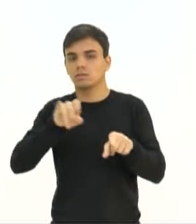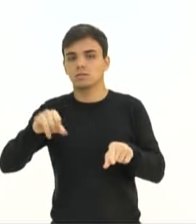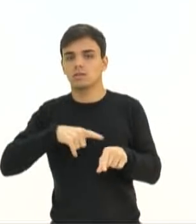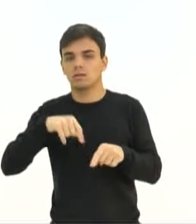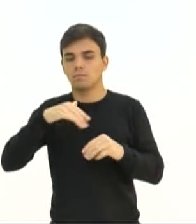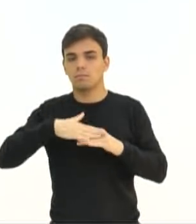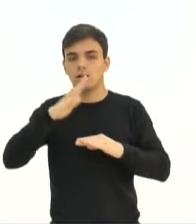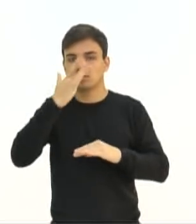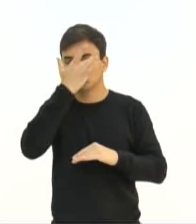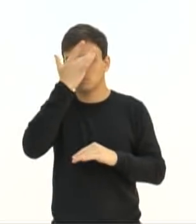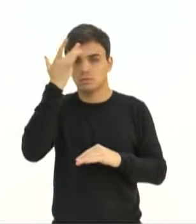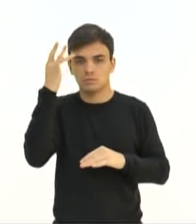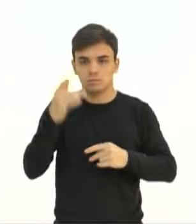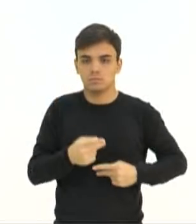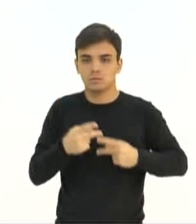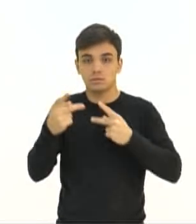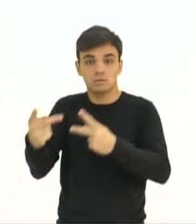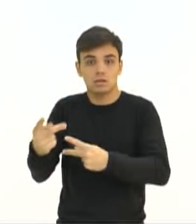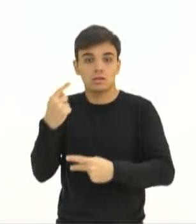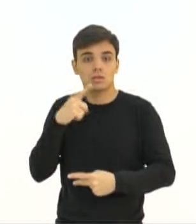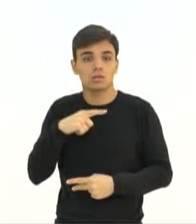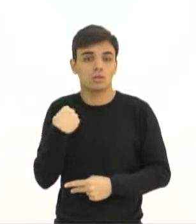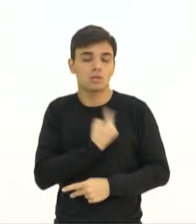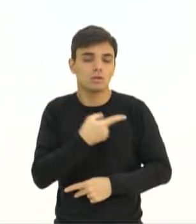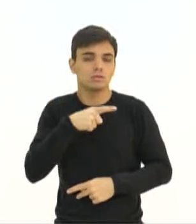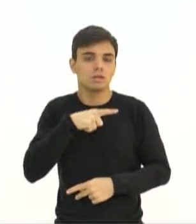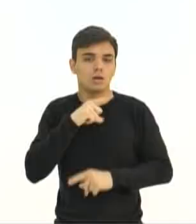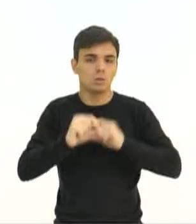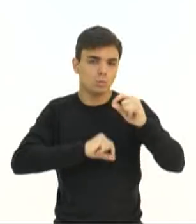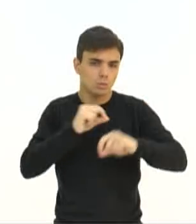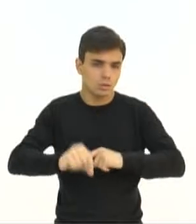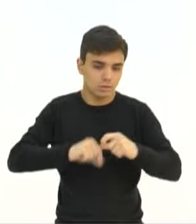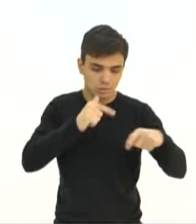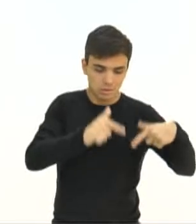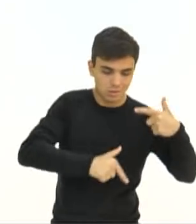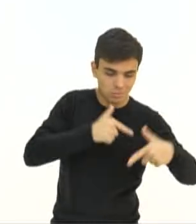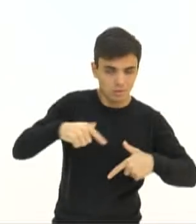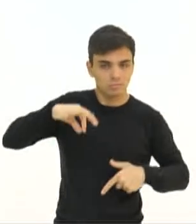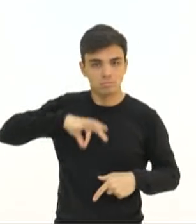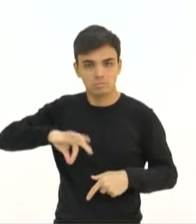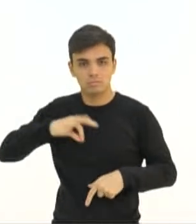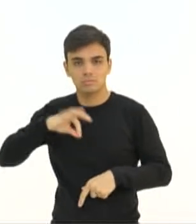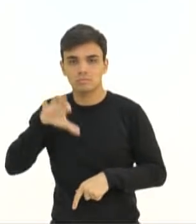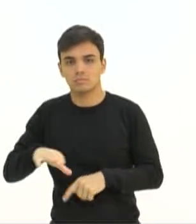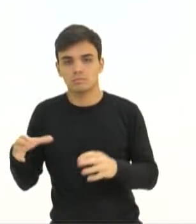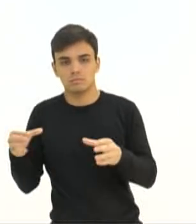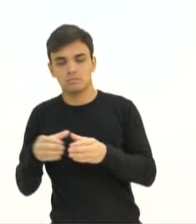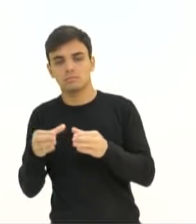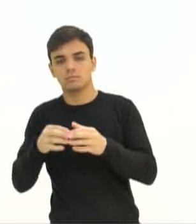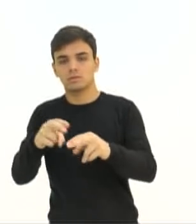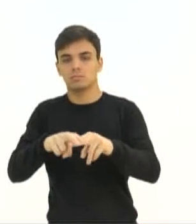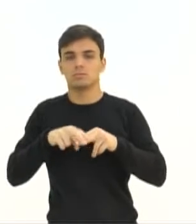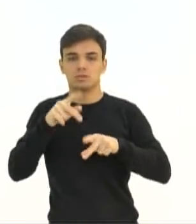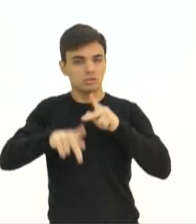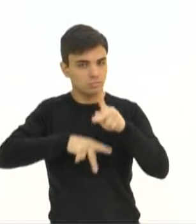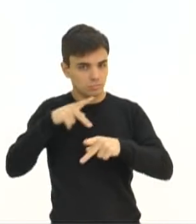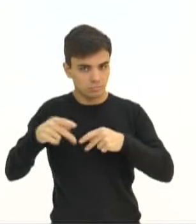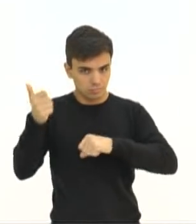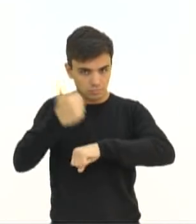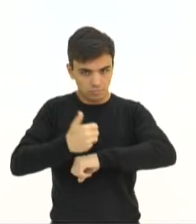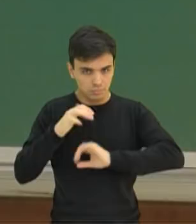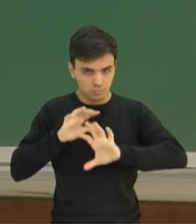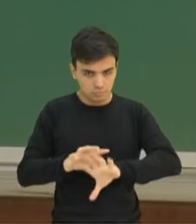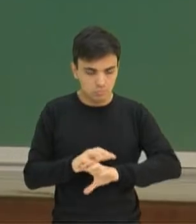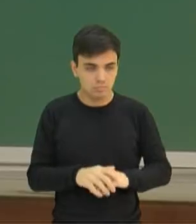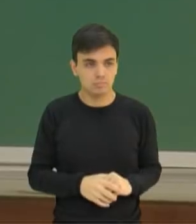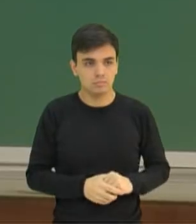indo visitar, a gente vai ter o quê? Mais trabalho e renda neste setor. Então, a população ocupada nesse setor,